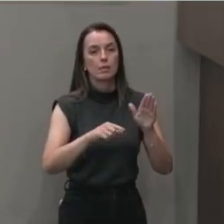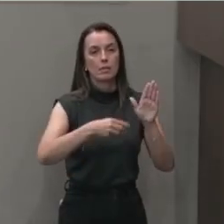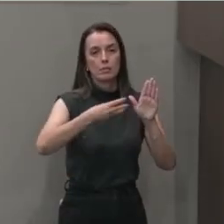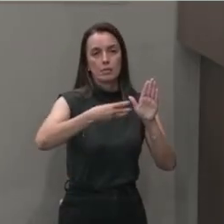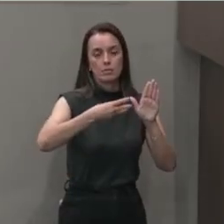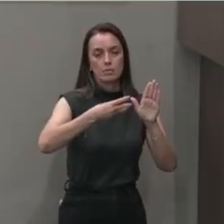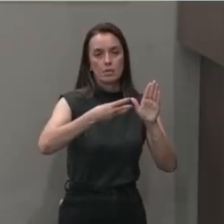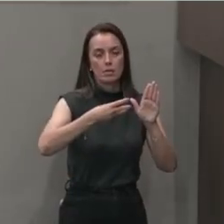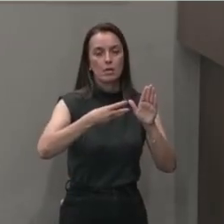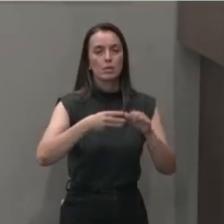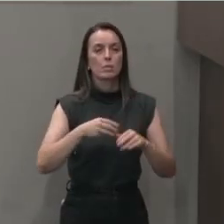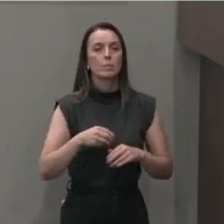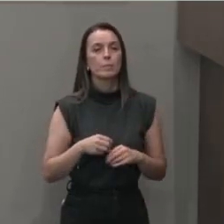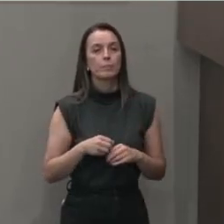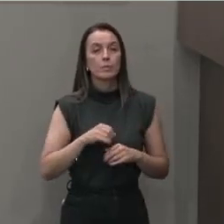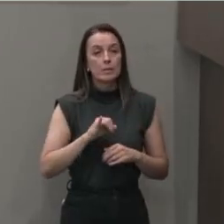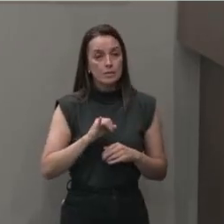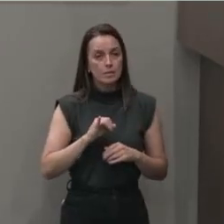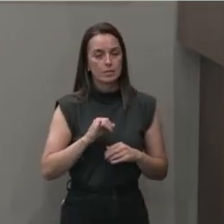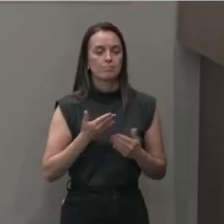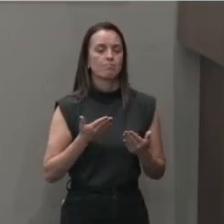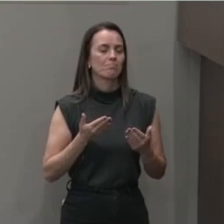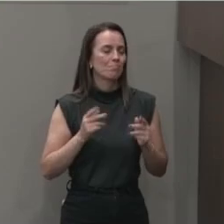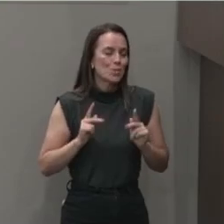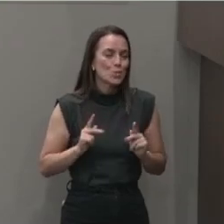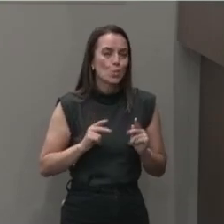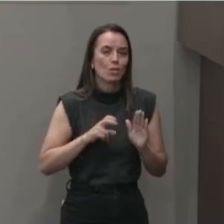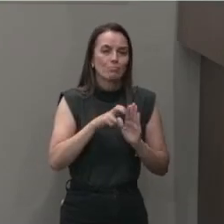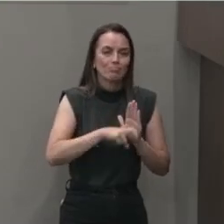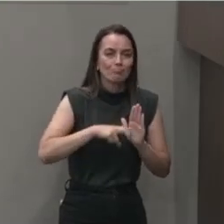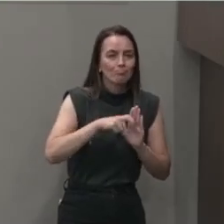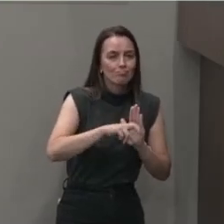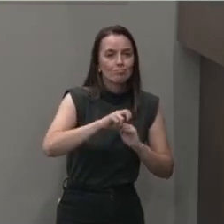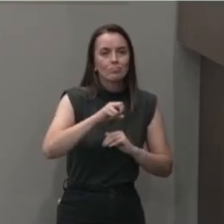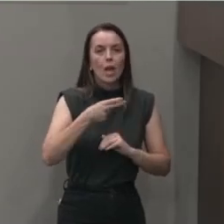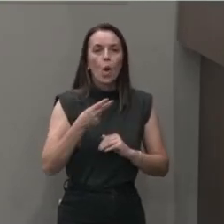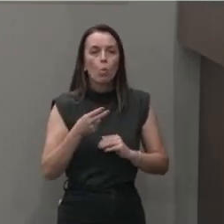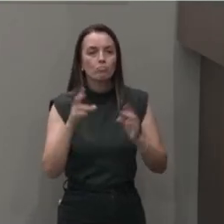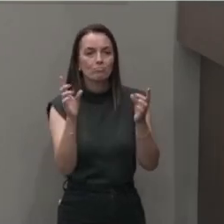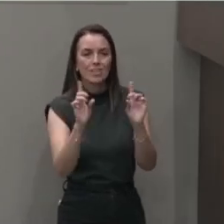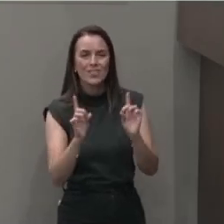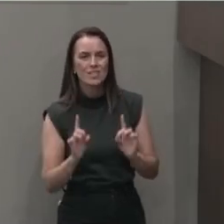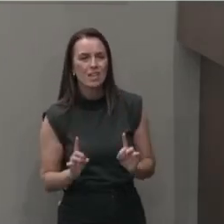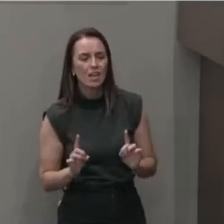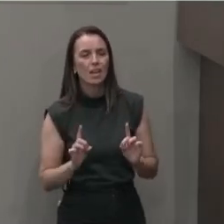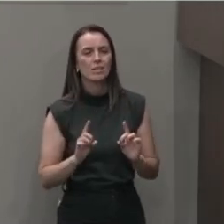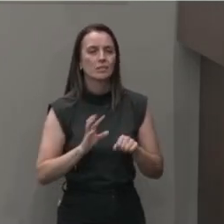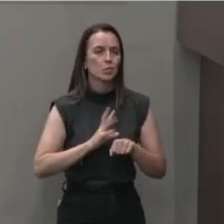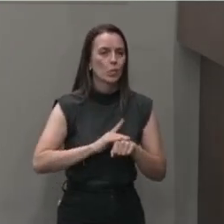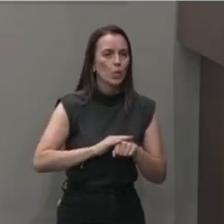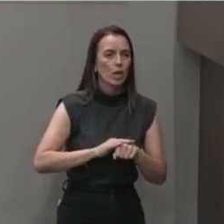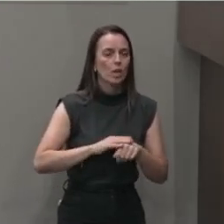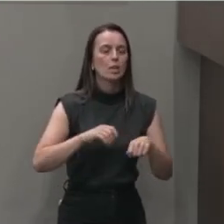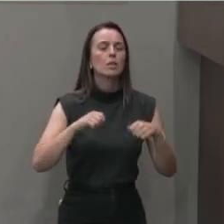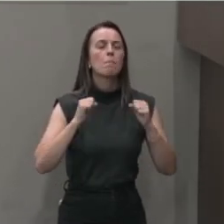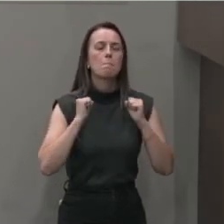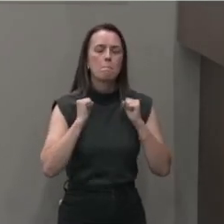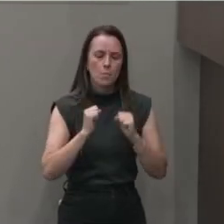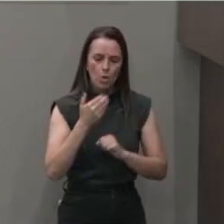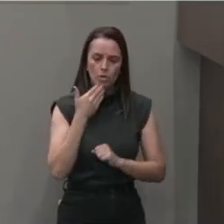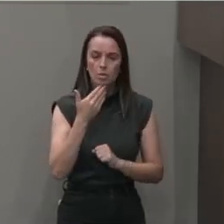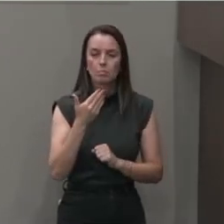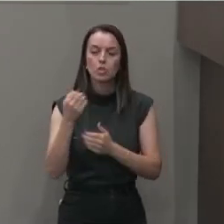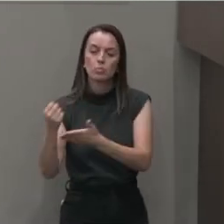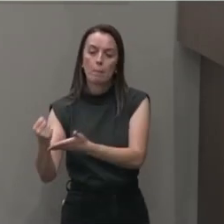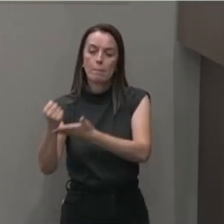mobilidade reduzida ou necessidades especiais também podem solicitar que a entrega lhe seja no seu apartamento,